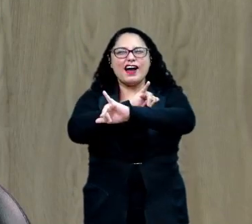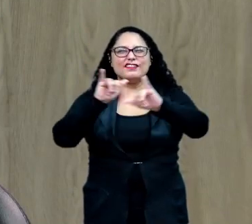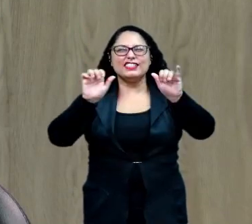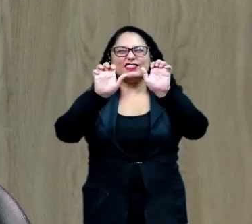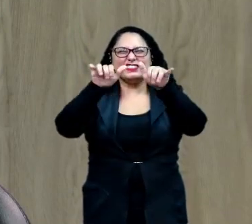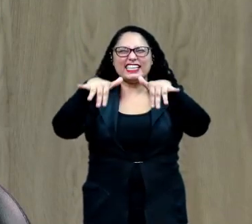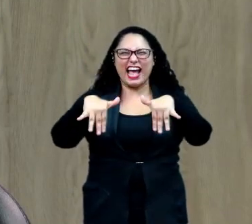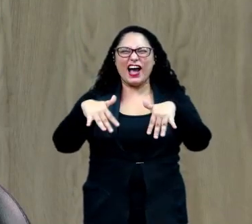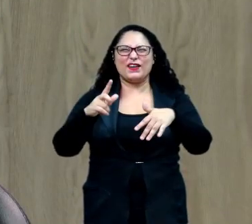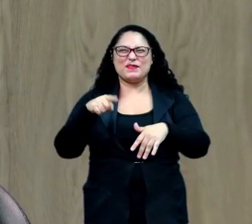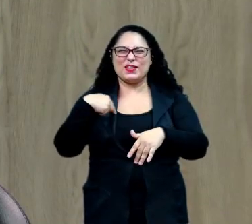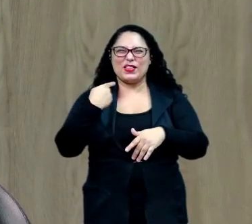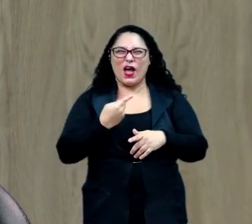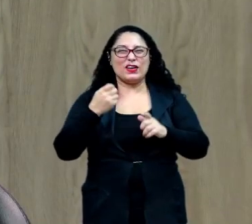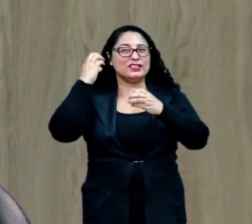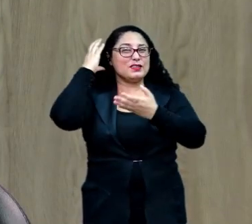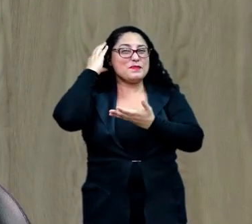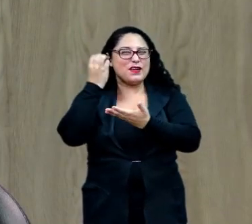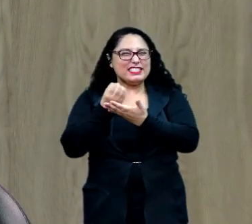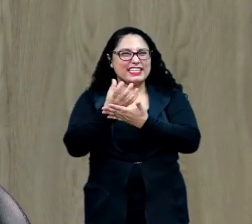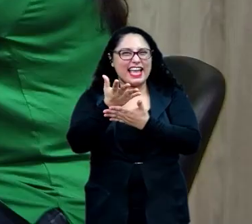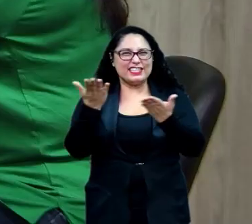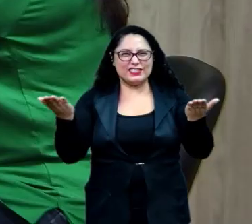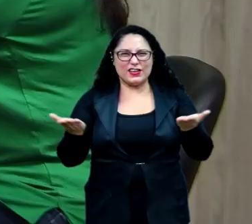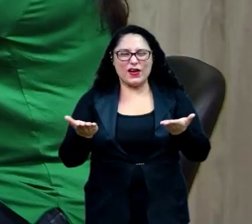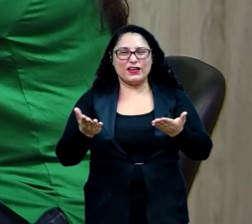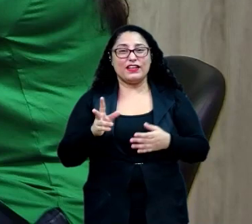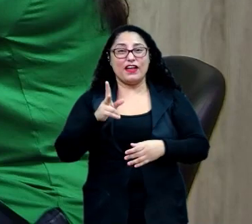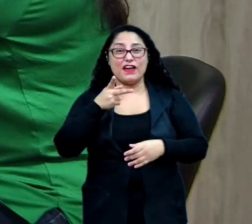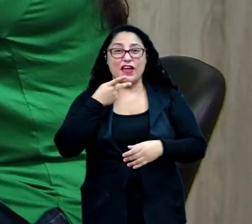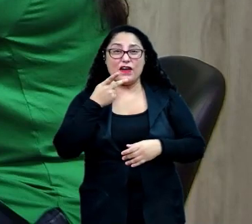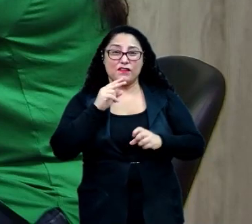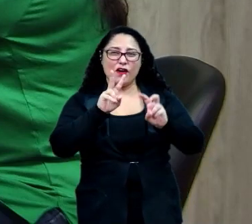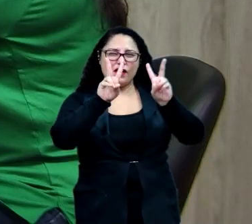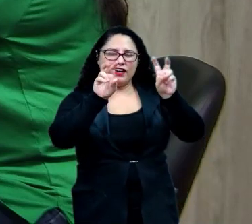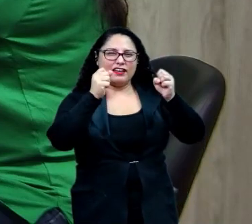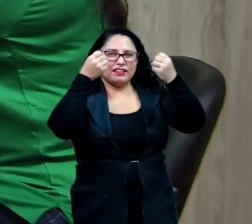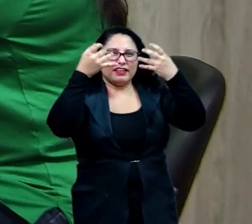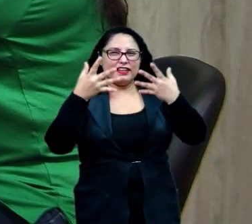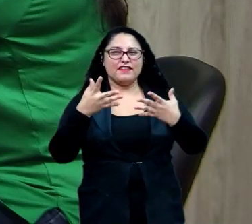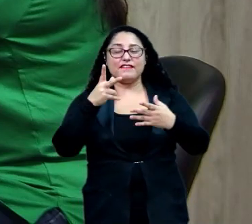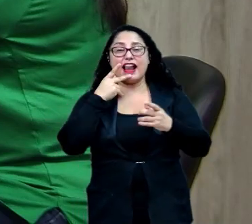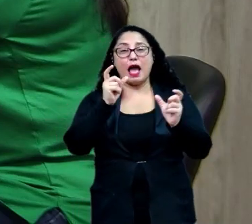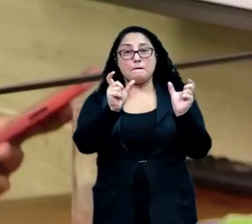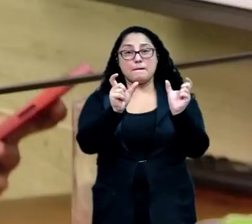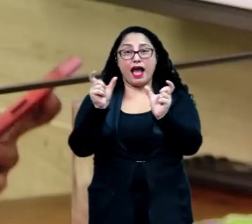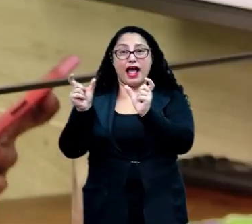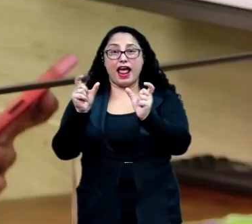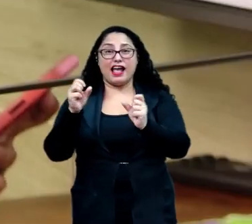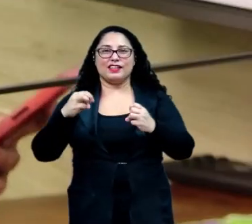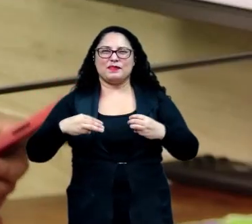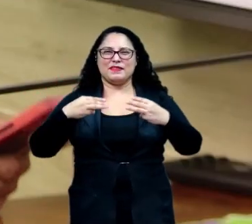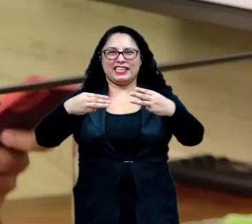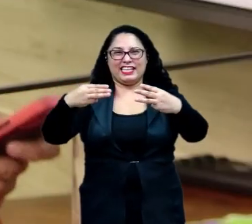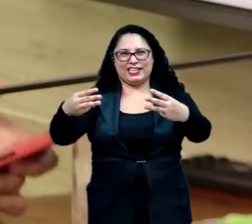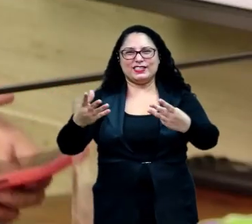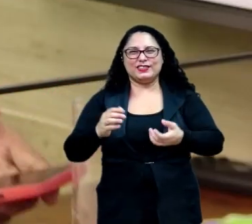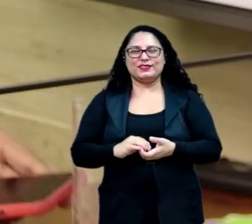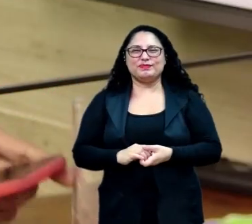eles para a gente finalizar o nosso podcast de hoje. Eu vou finalizar parafraseando as palavras do ministro, né, de